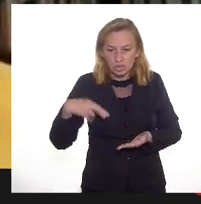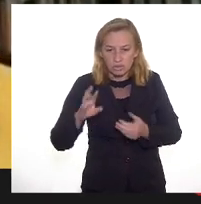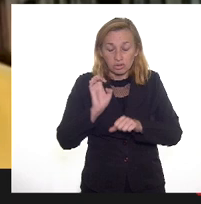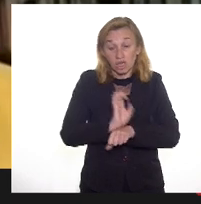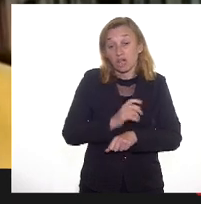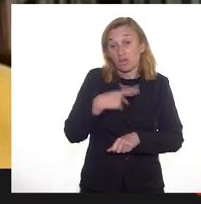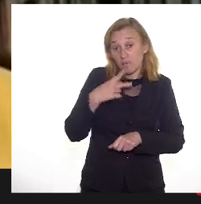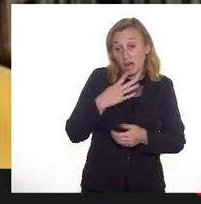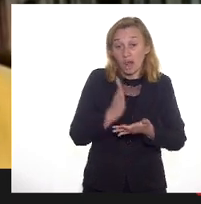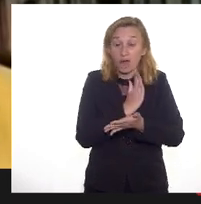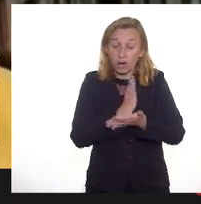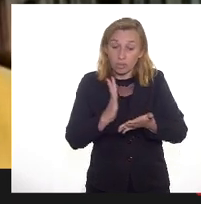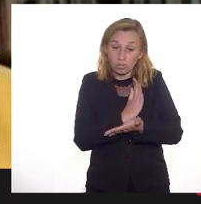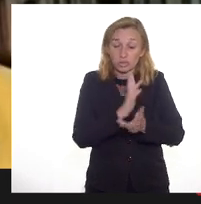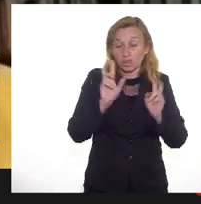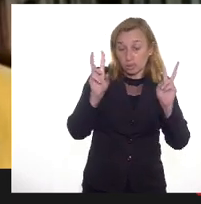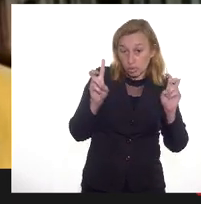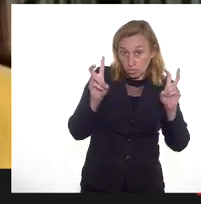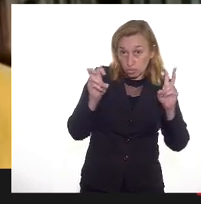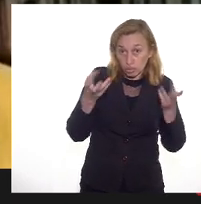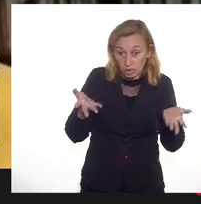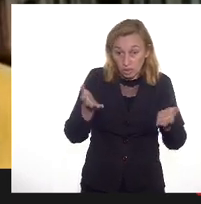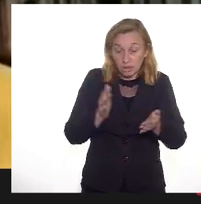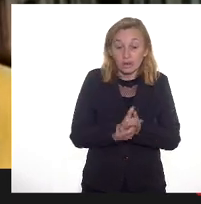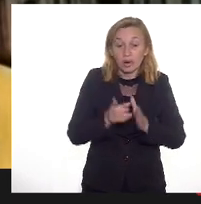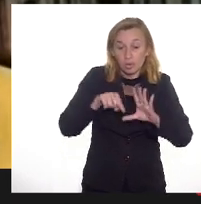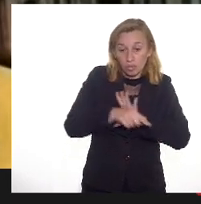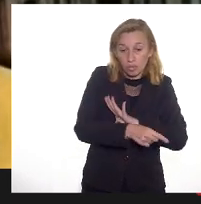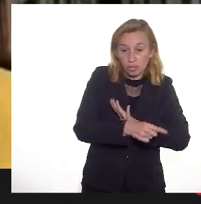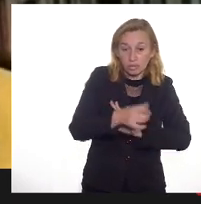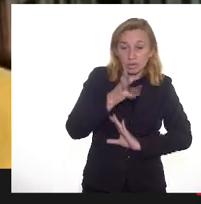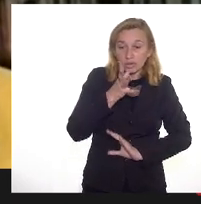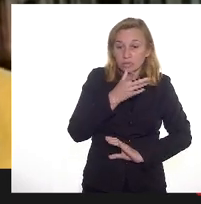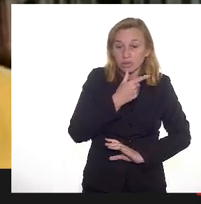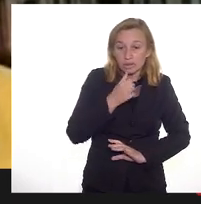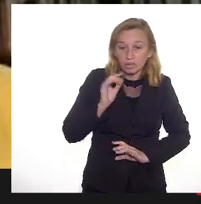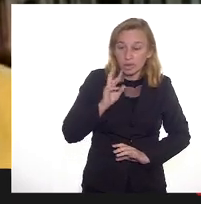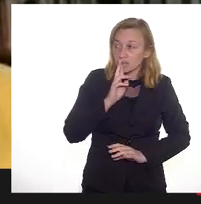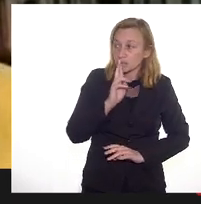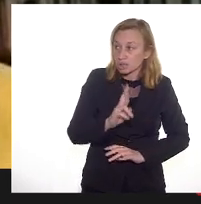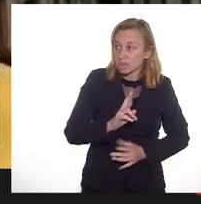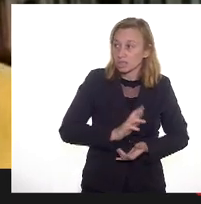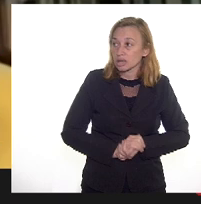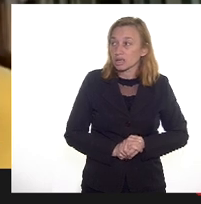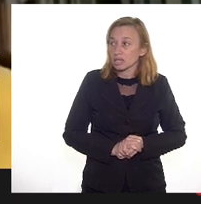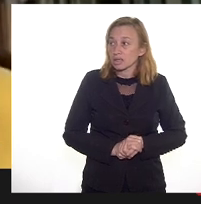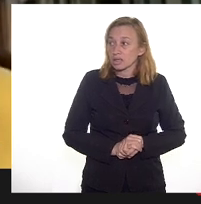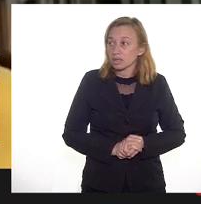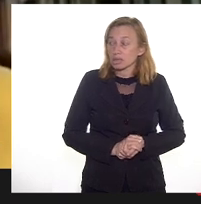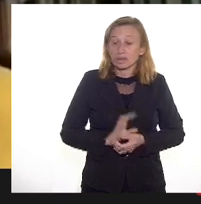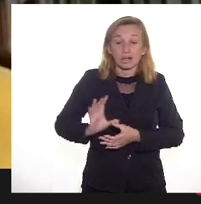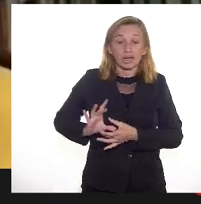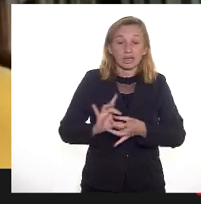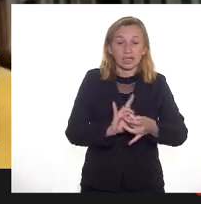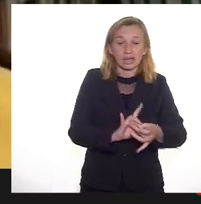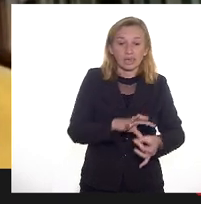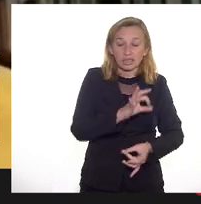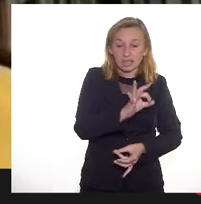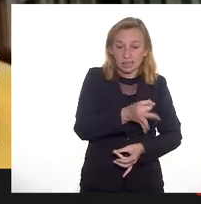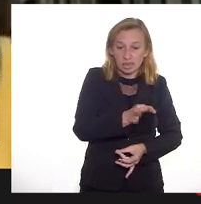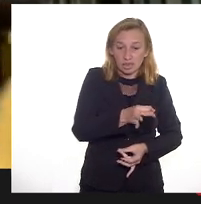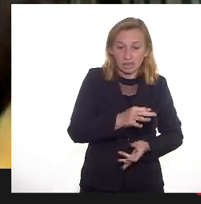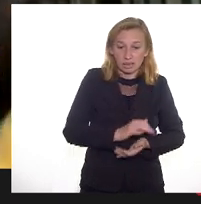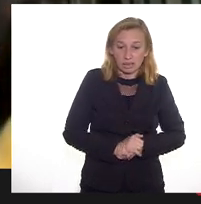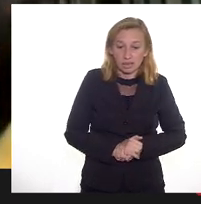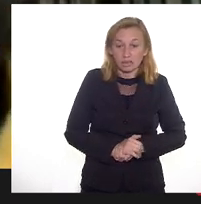alguns comentários, mas essa é uma questão profunda e demorada para responder. Isso está ligado,